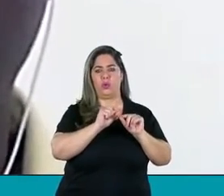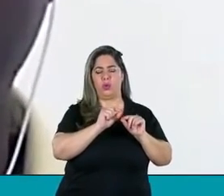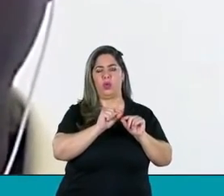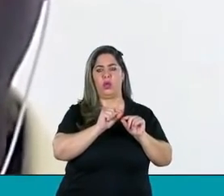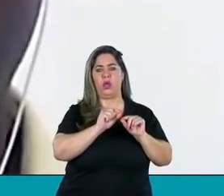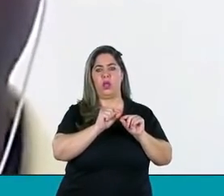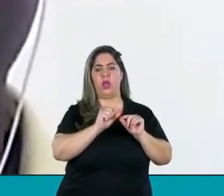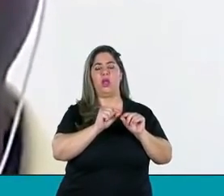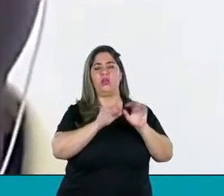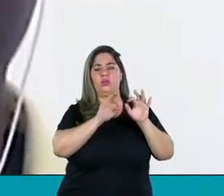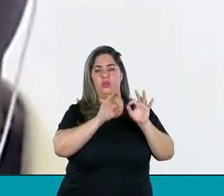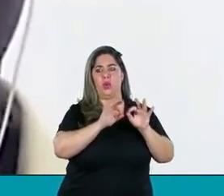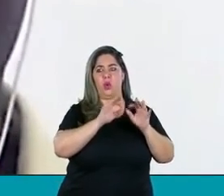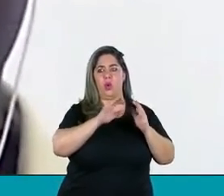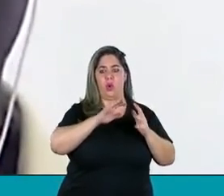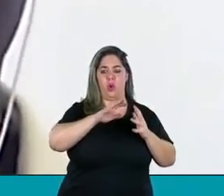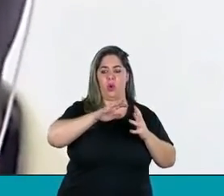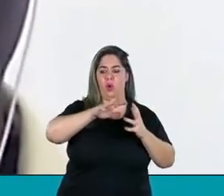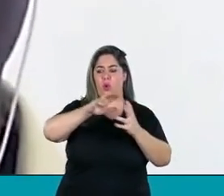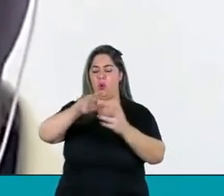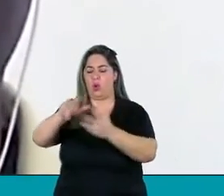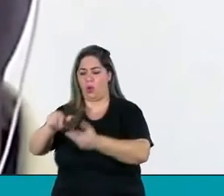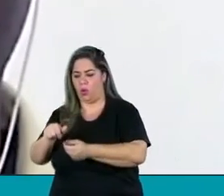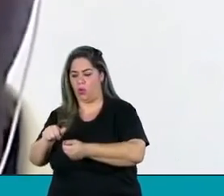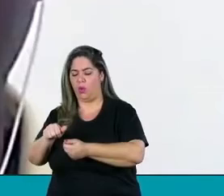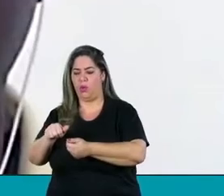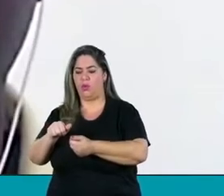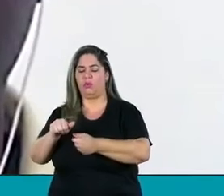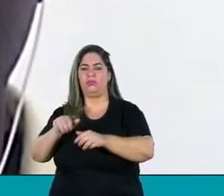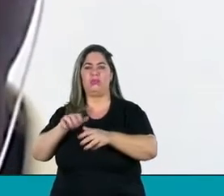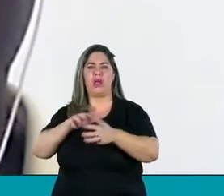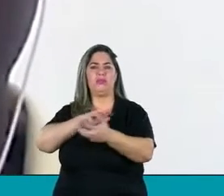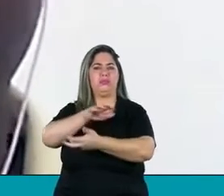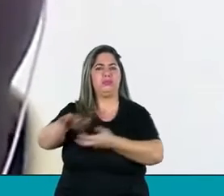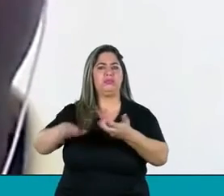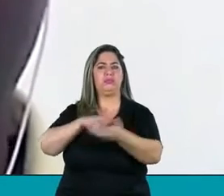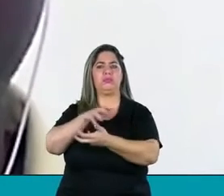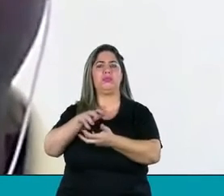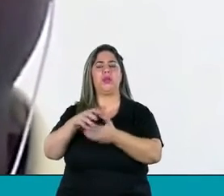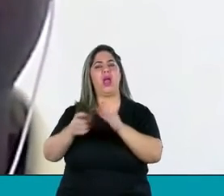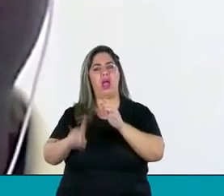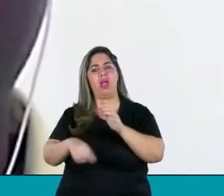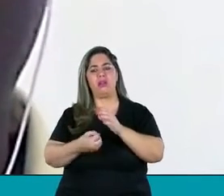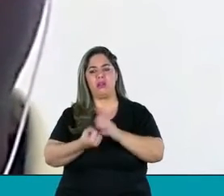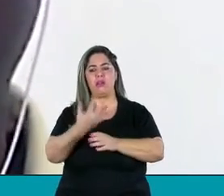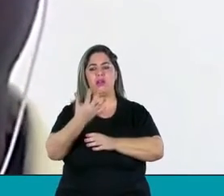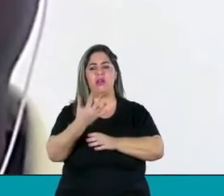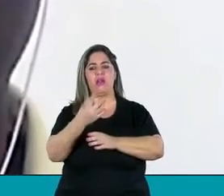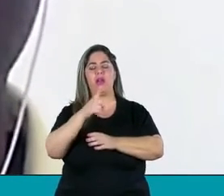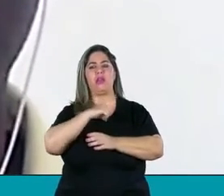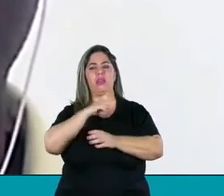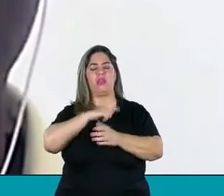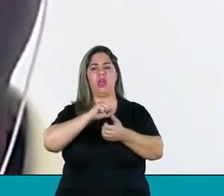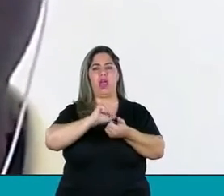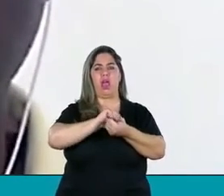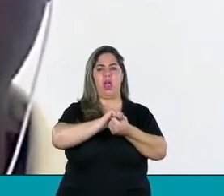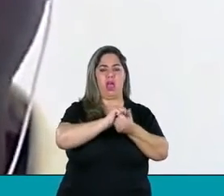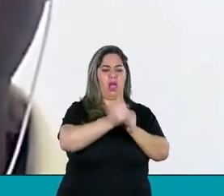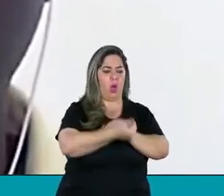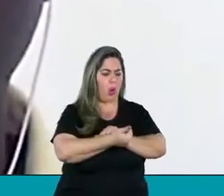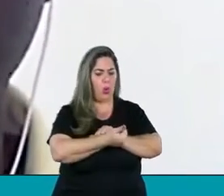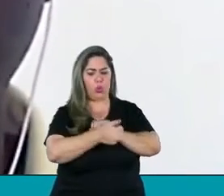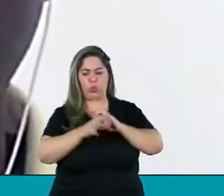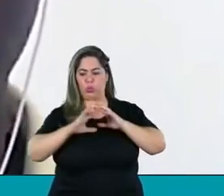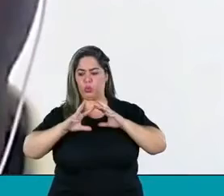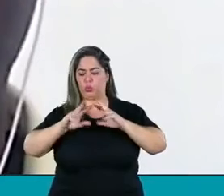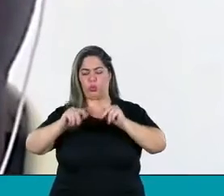entre ordem, cosmo, e desordem, caos universal. Ou seja, à medida que a adaptação de todos os